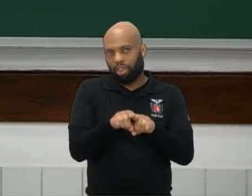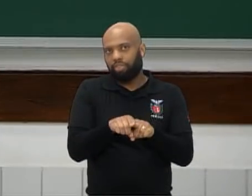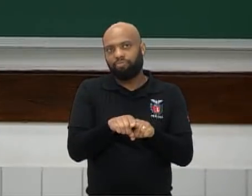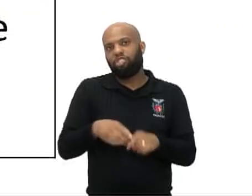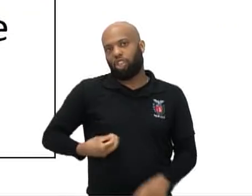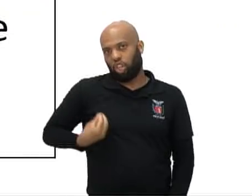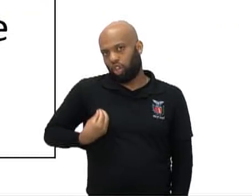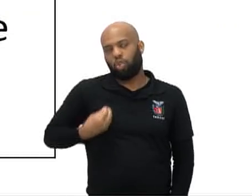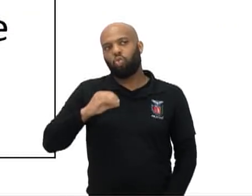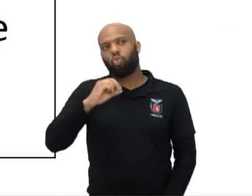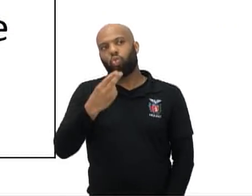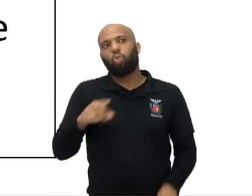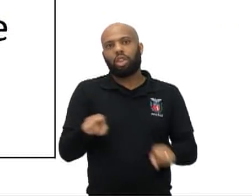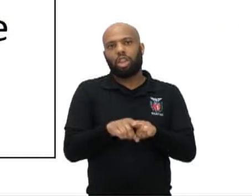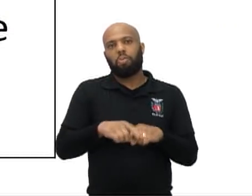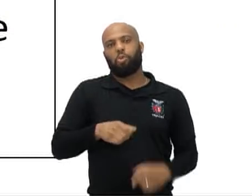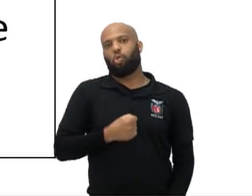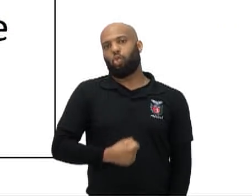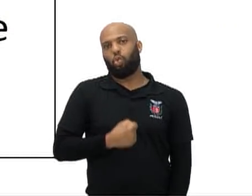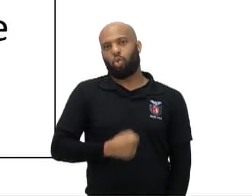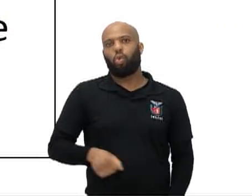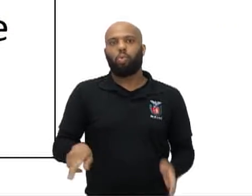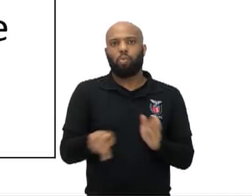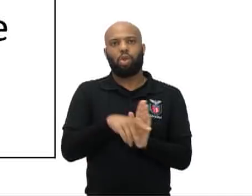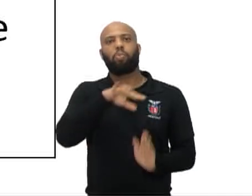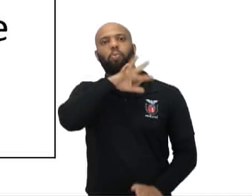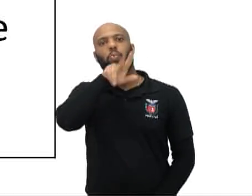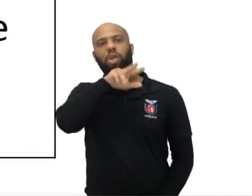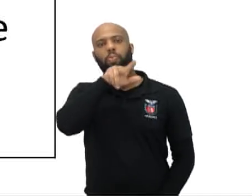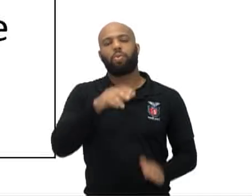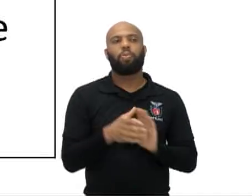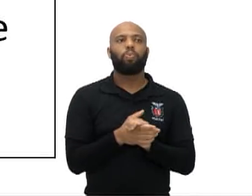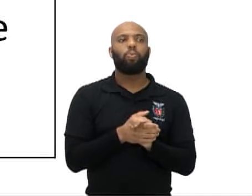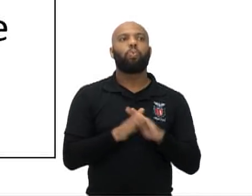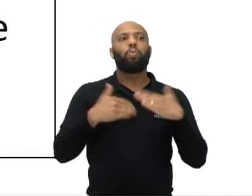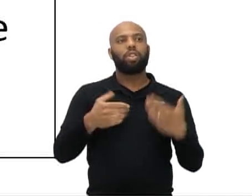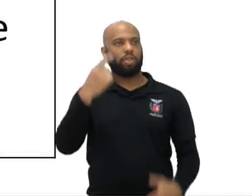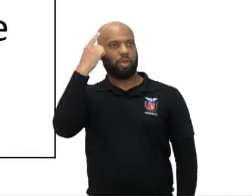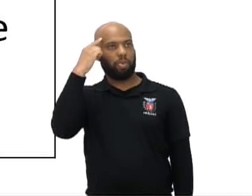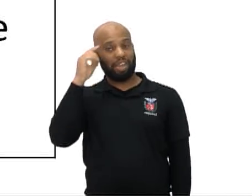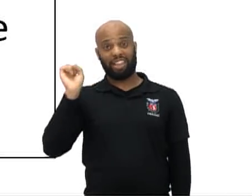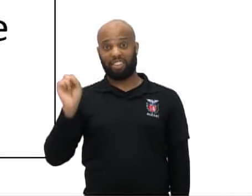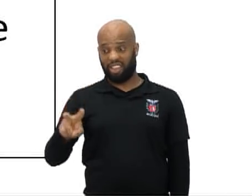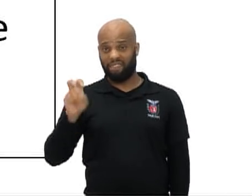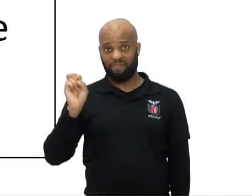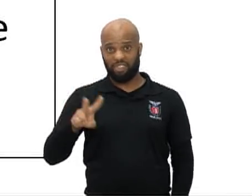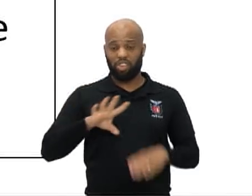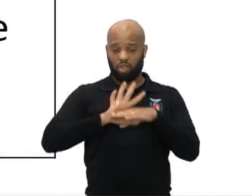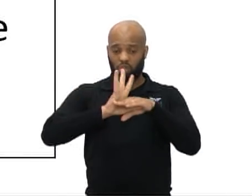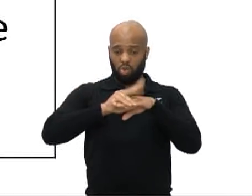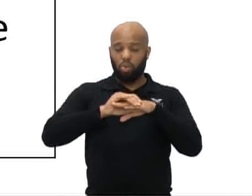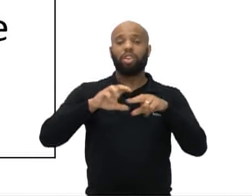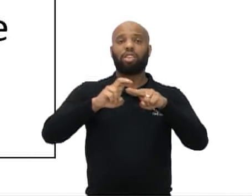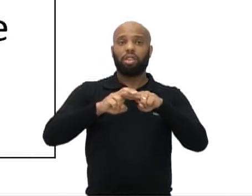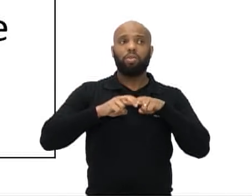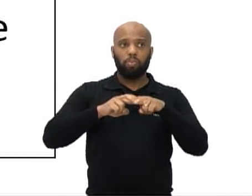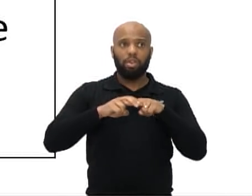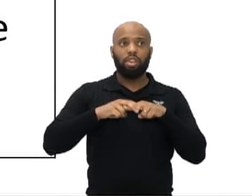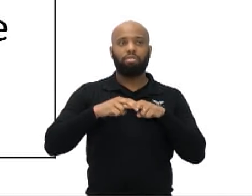organismos ou fezes de animais. Então, se nós pensarmos nas doenças virais causadas